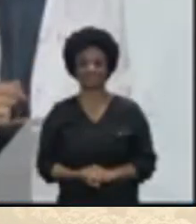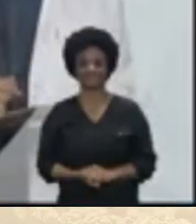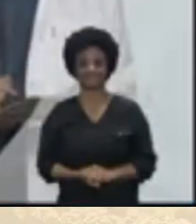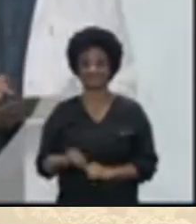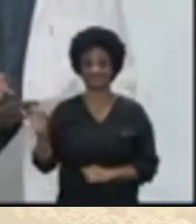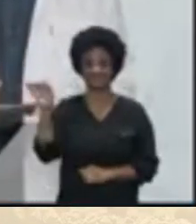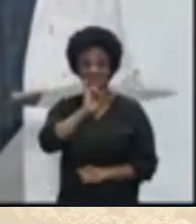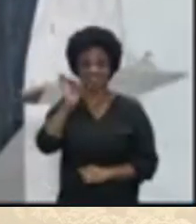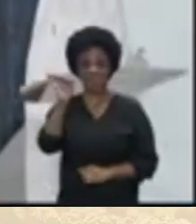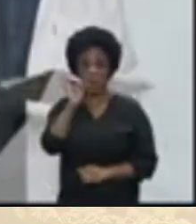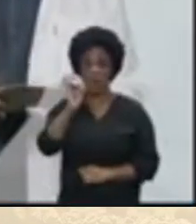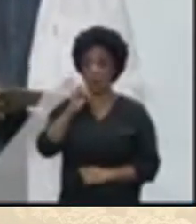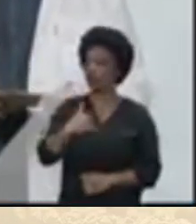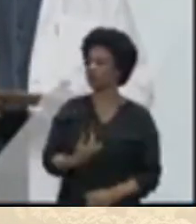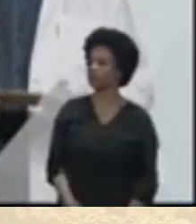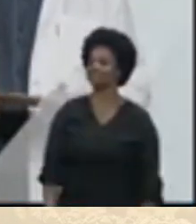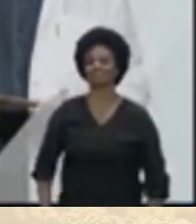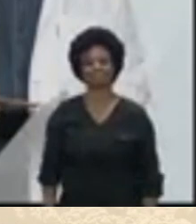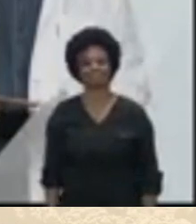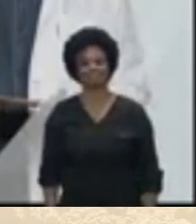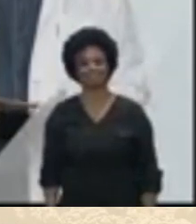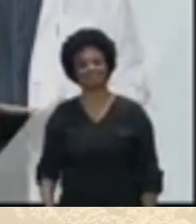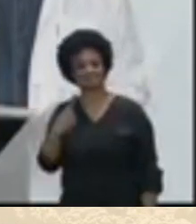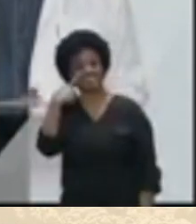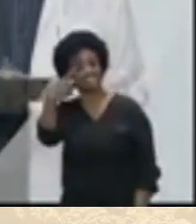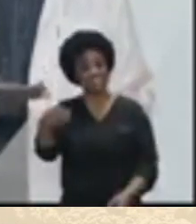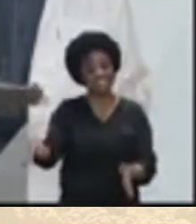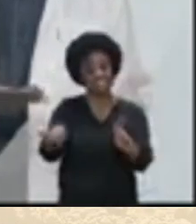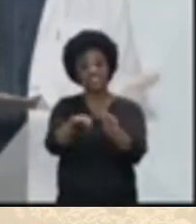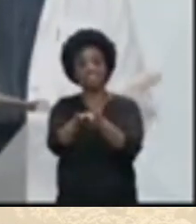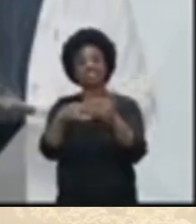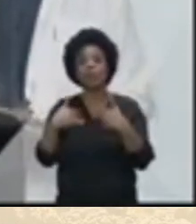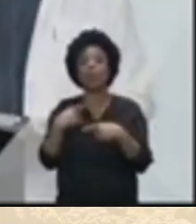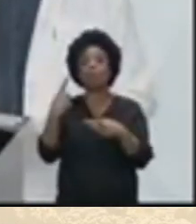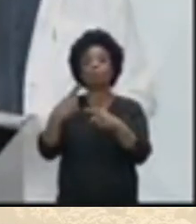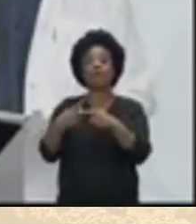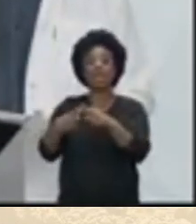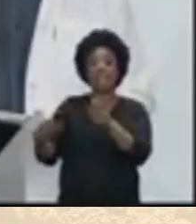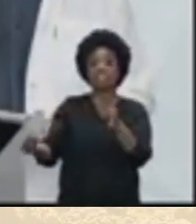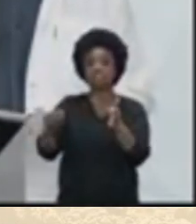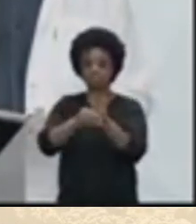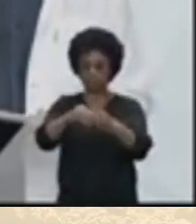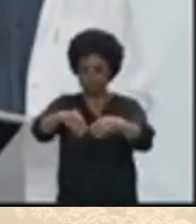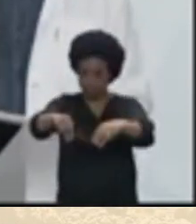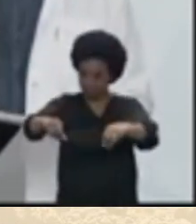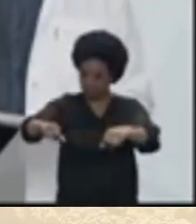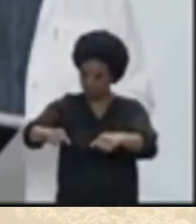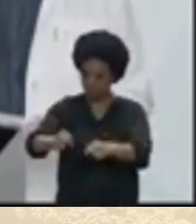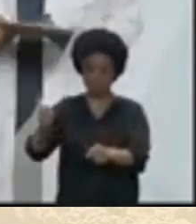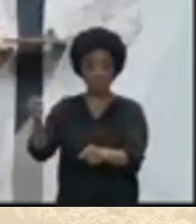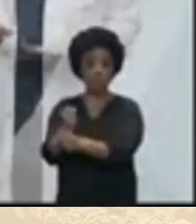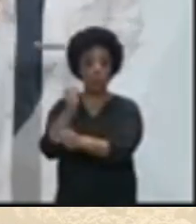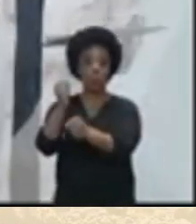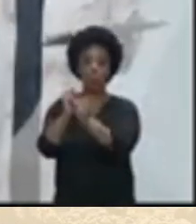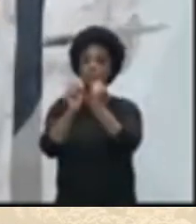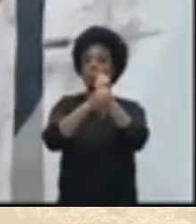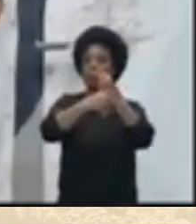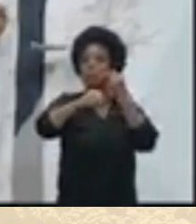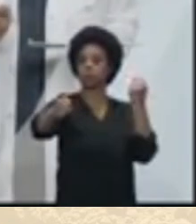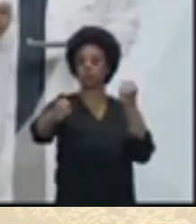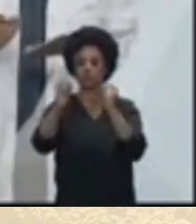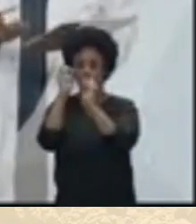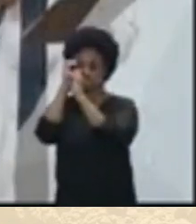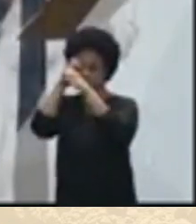Oi! Que dia cheio por aqui hoje, eu nem vi que você estava aí. É que acabou de chegar uma amostra de solos de uma construtora bem grande. Os engenheiros